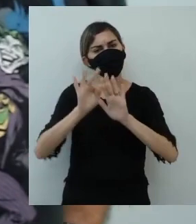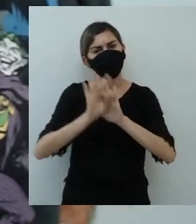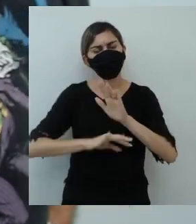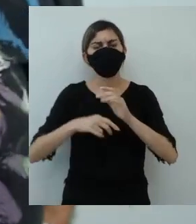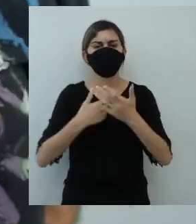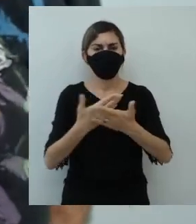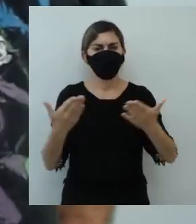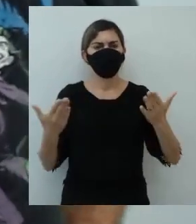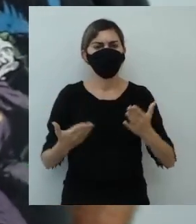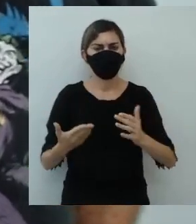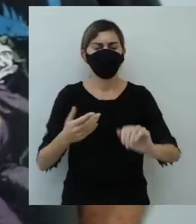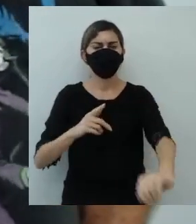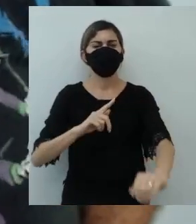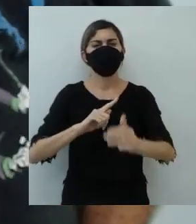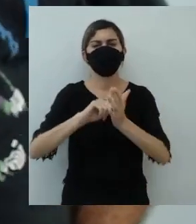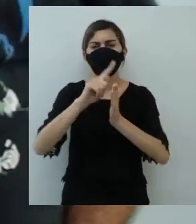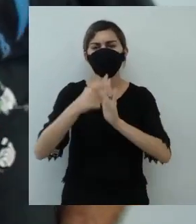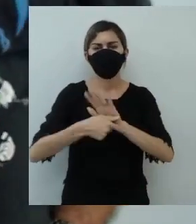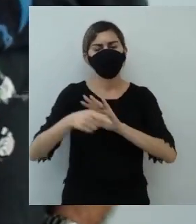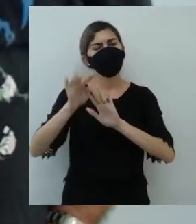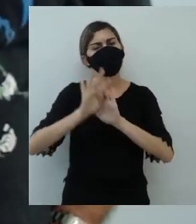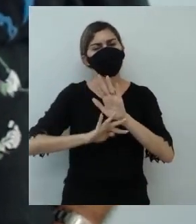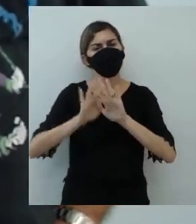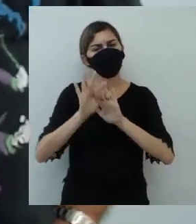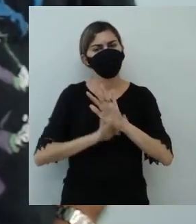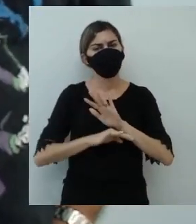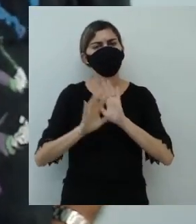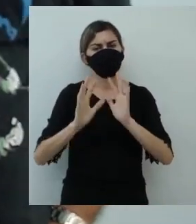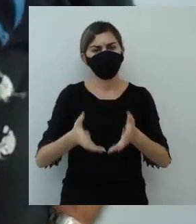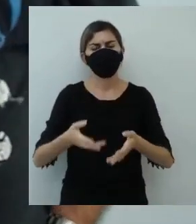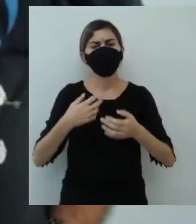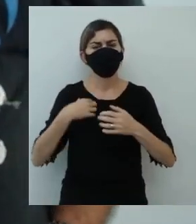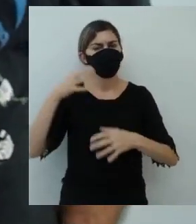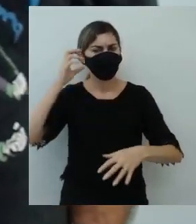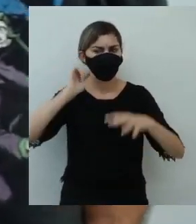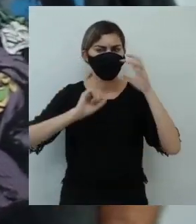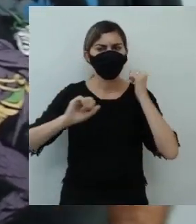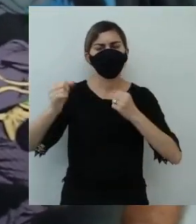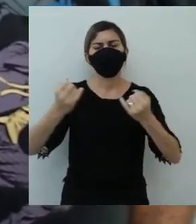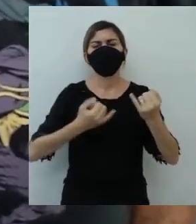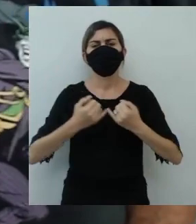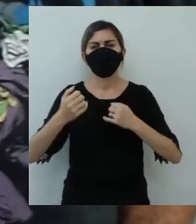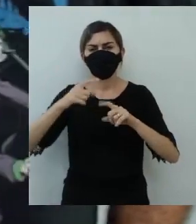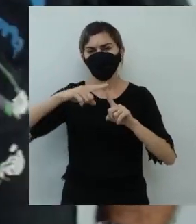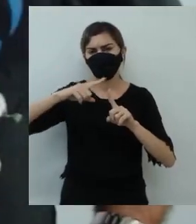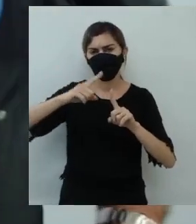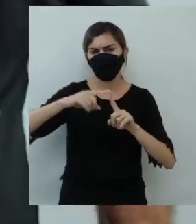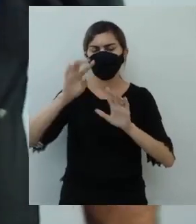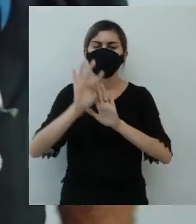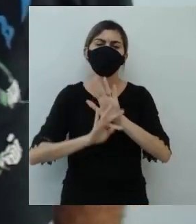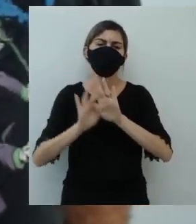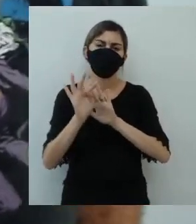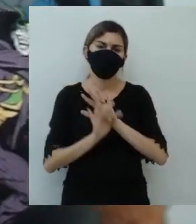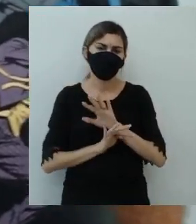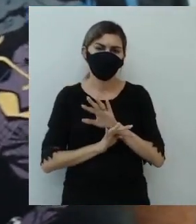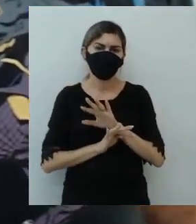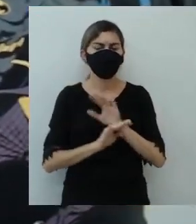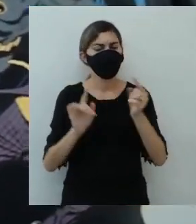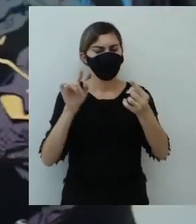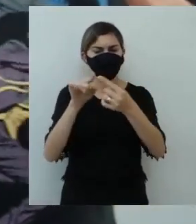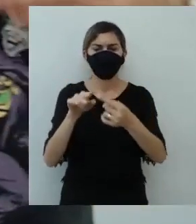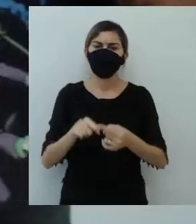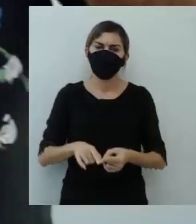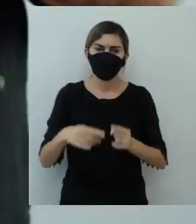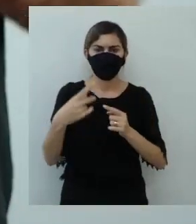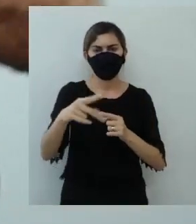É a questão do gênero textual. Você deve ter ouvido muito isso, né? Que os diversos tipos de textos, de acordo com